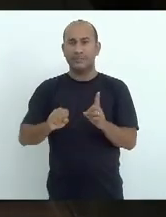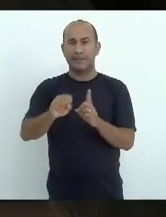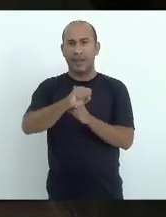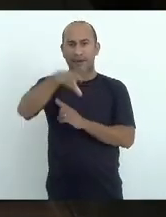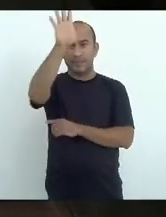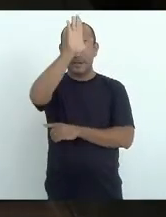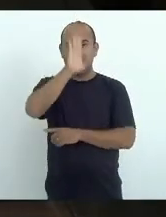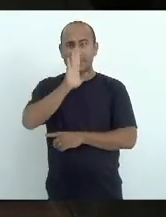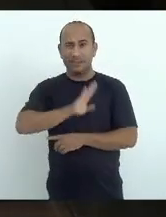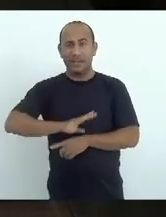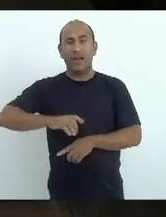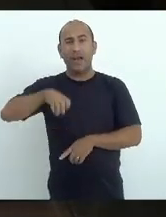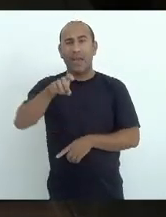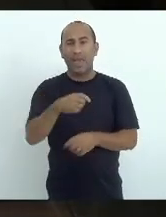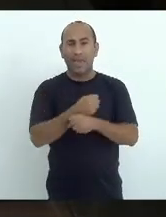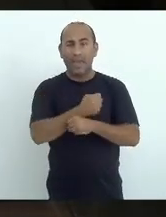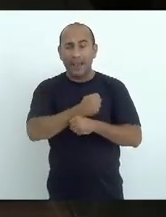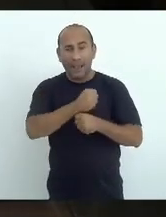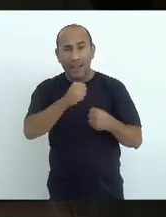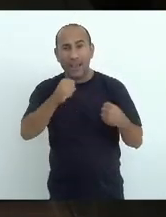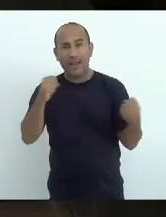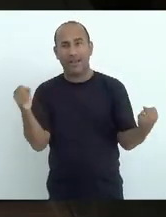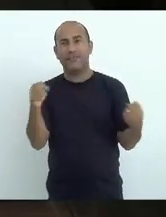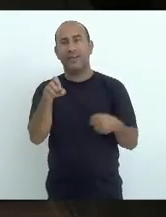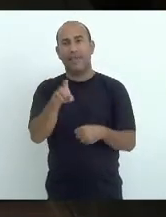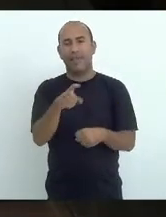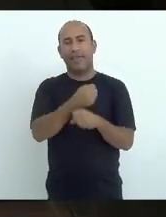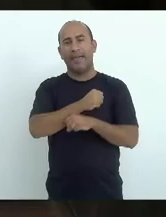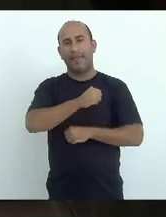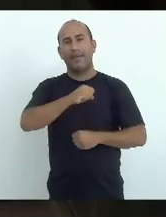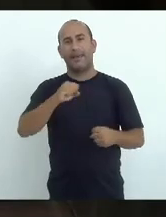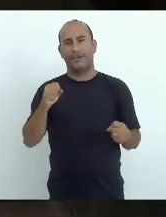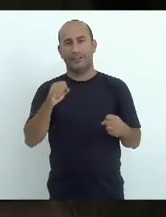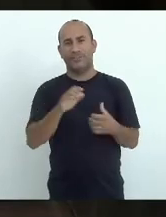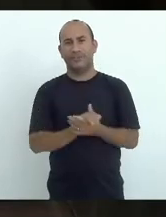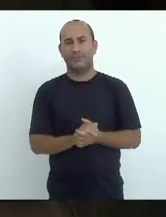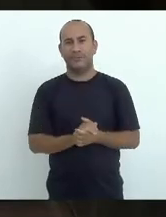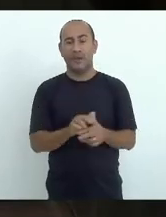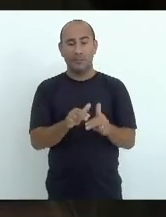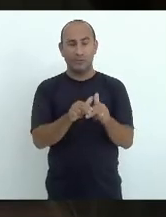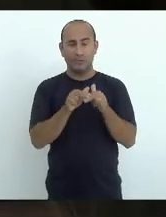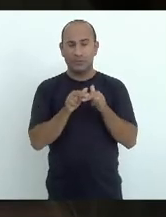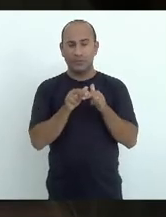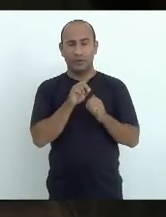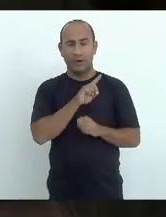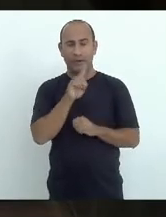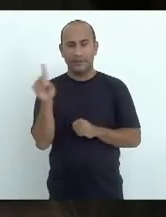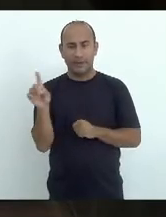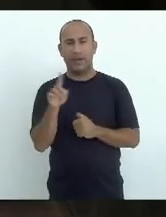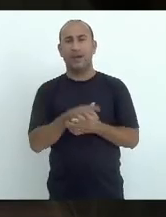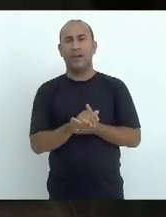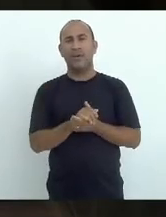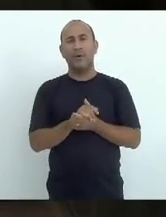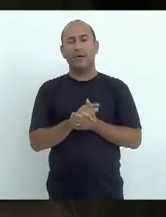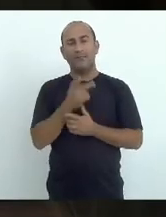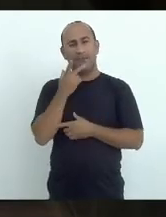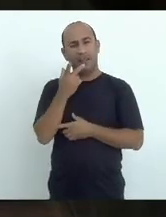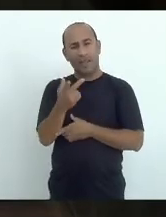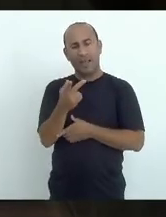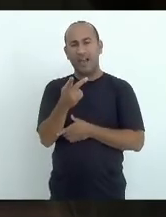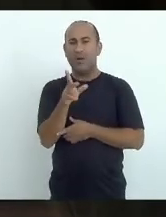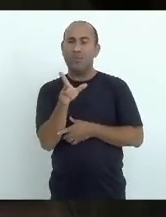é imensa, imensa. Isso não representa dizer que, eventualmente, um membro ou